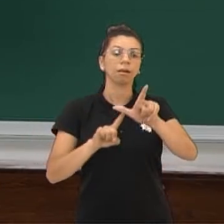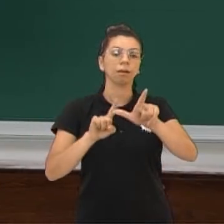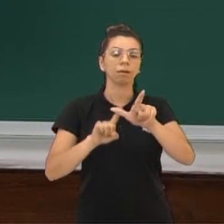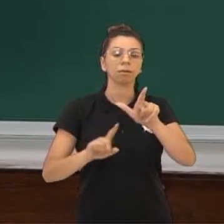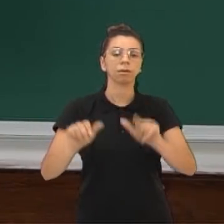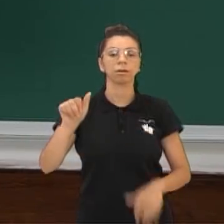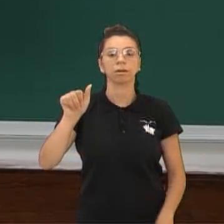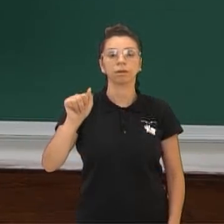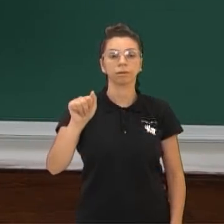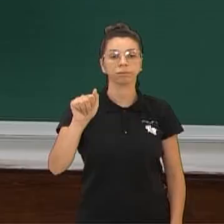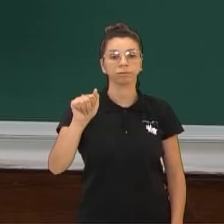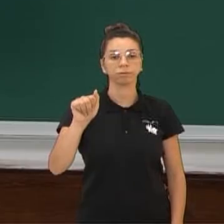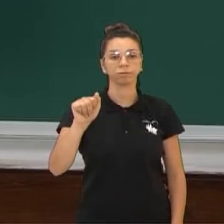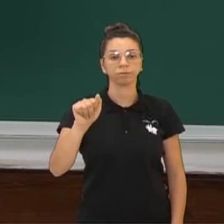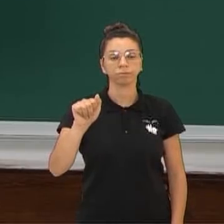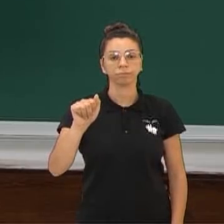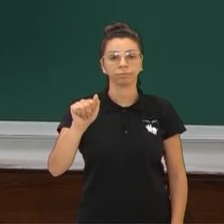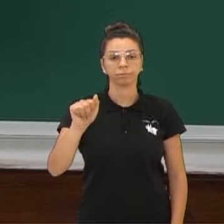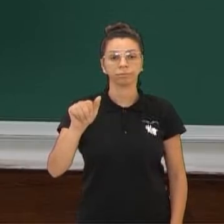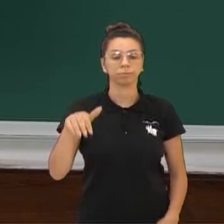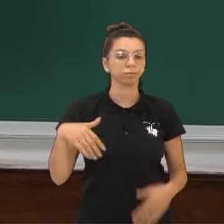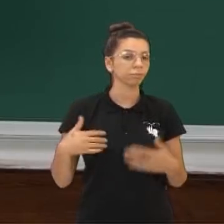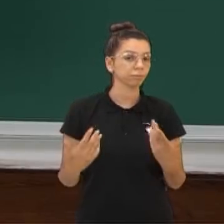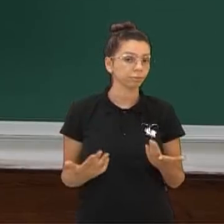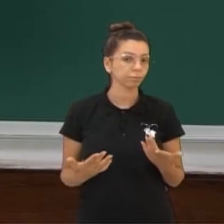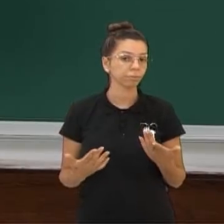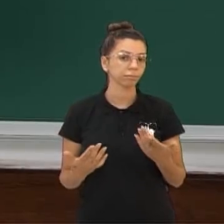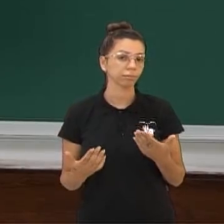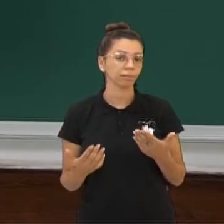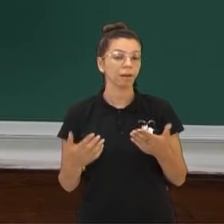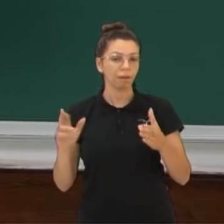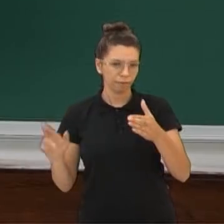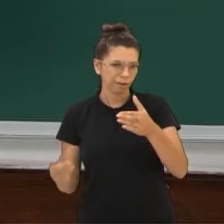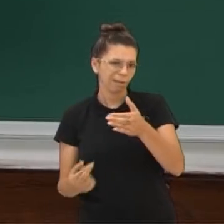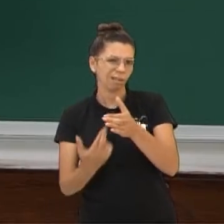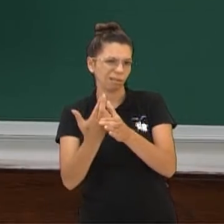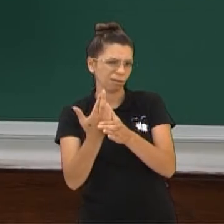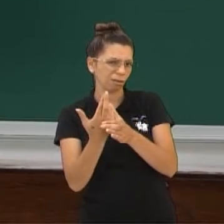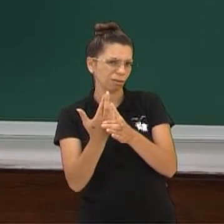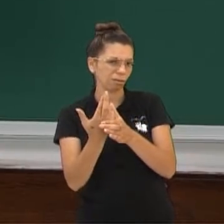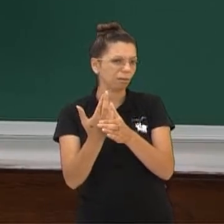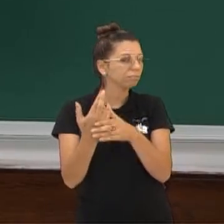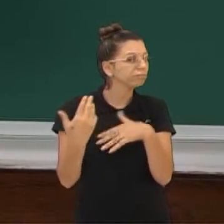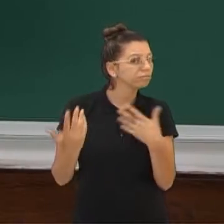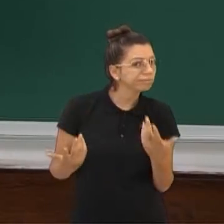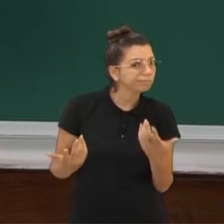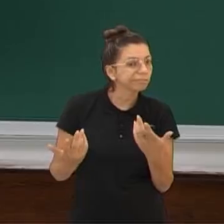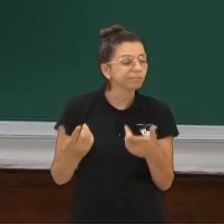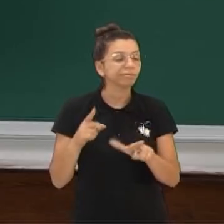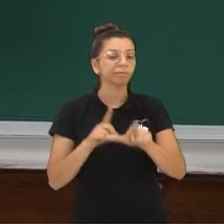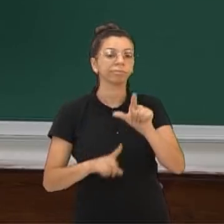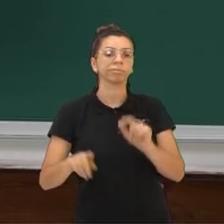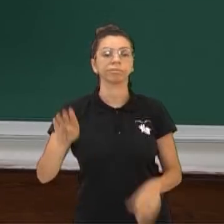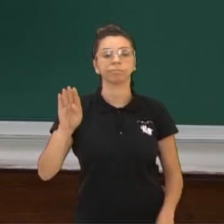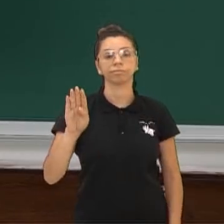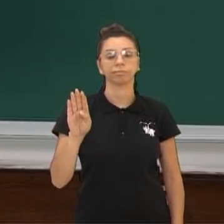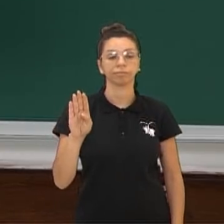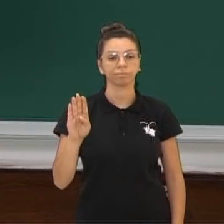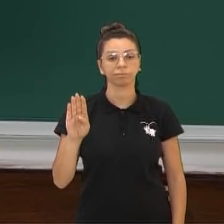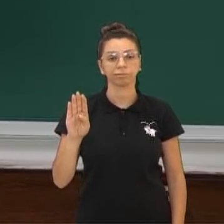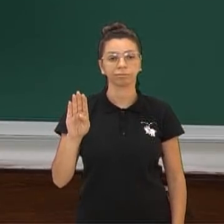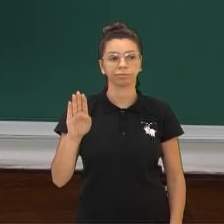of Renaissance, o florescimento lá, né, da Renascença.